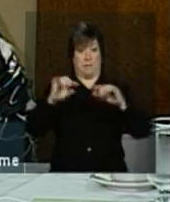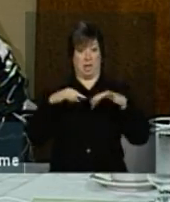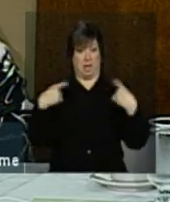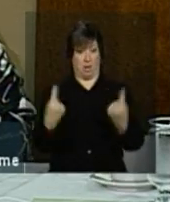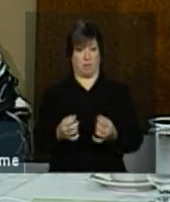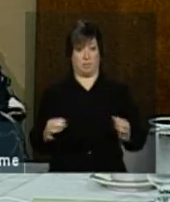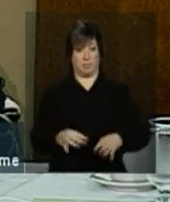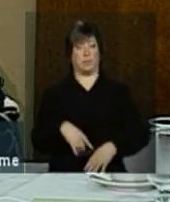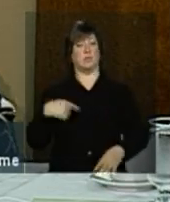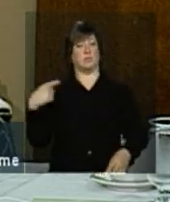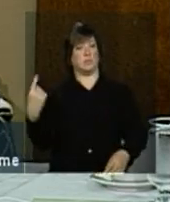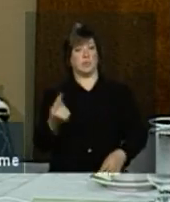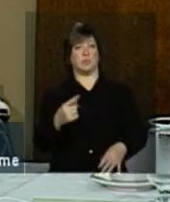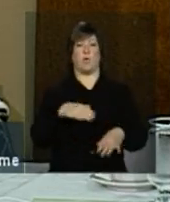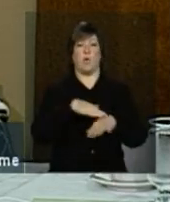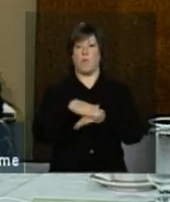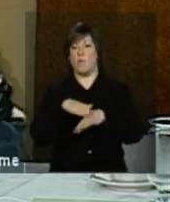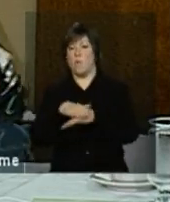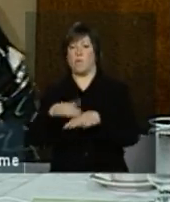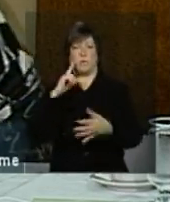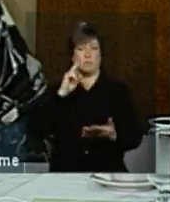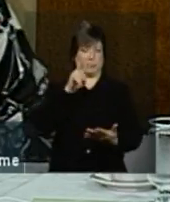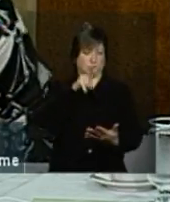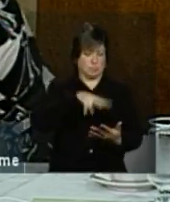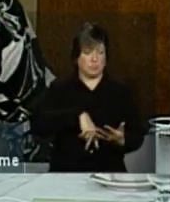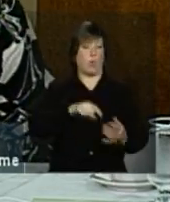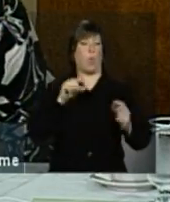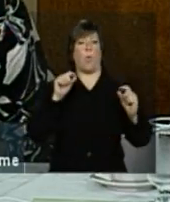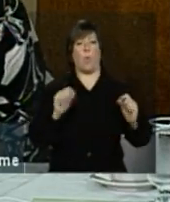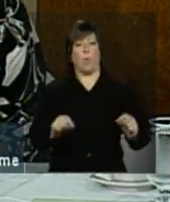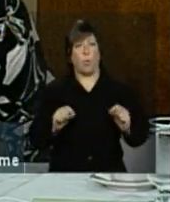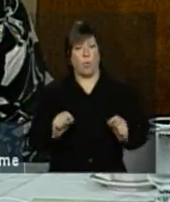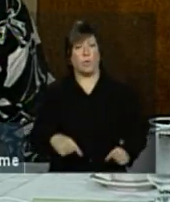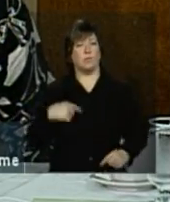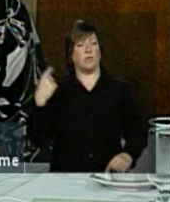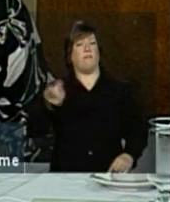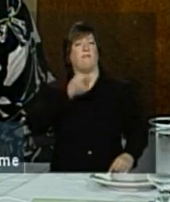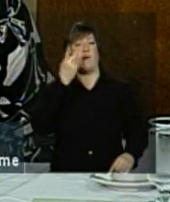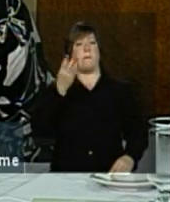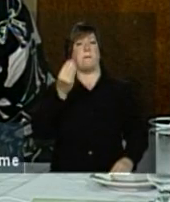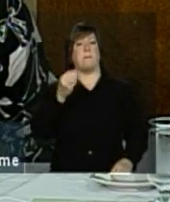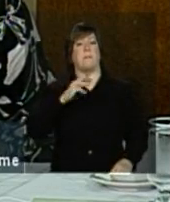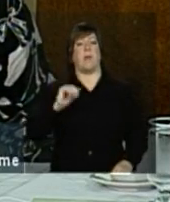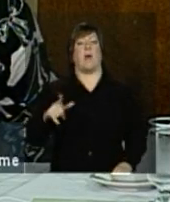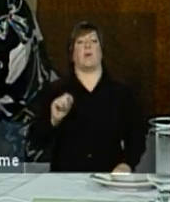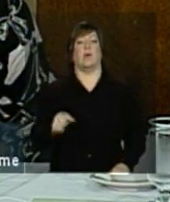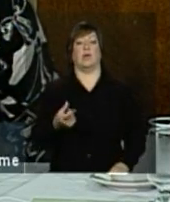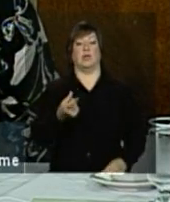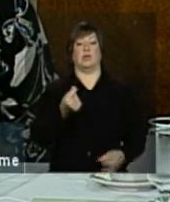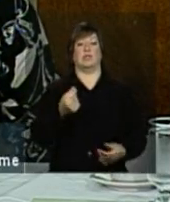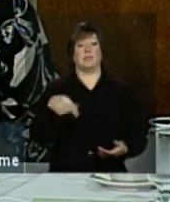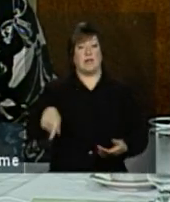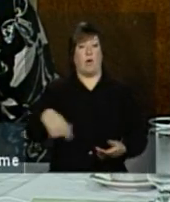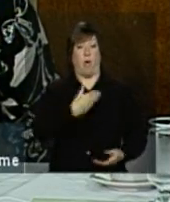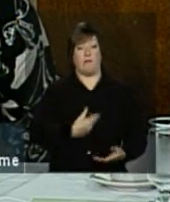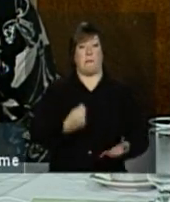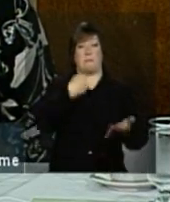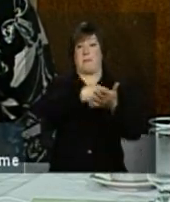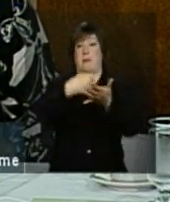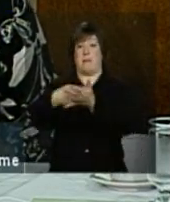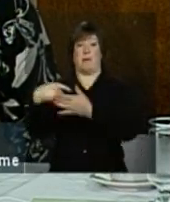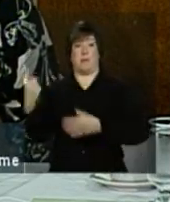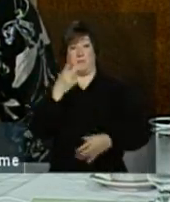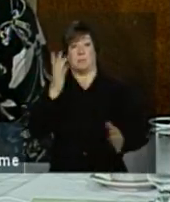né se de ao trabalho de ler o que é um ataque a transferência de renda paraa população pobre e de levantar isso como